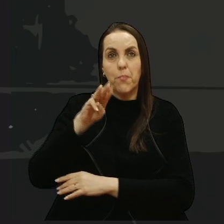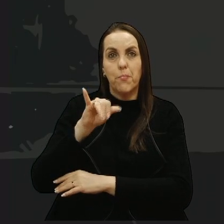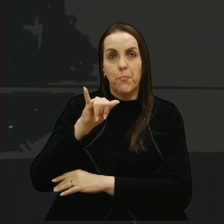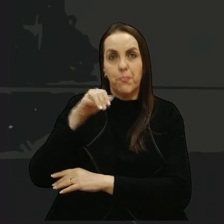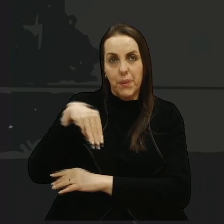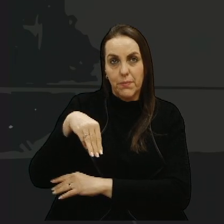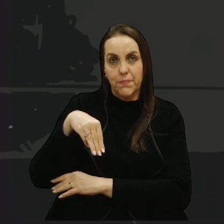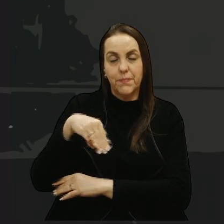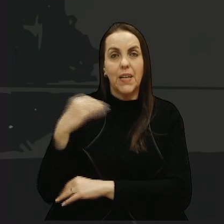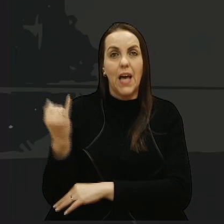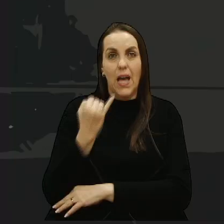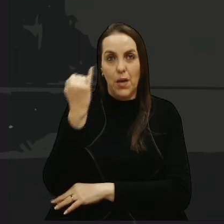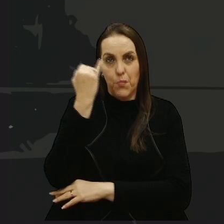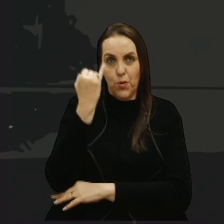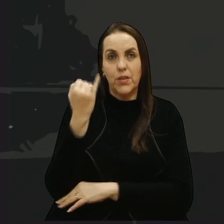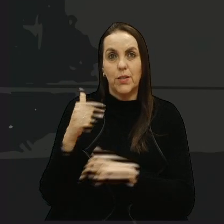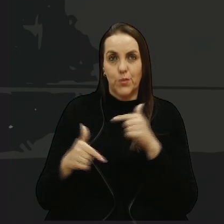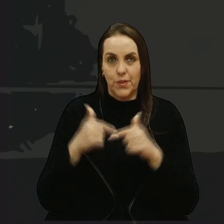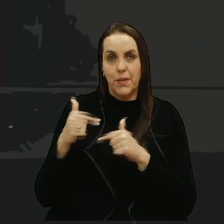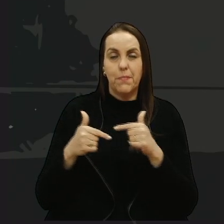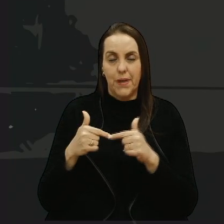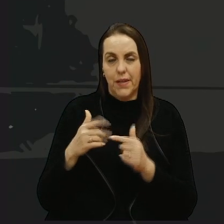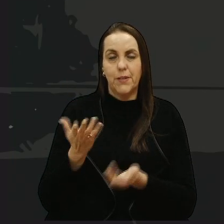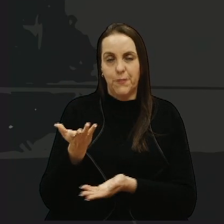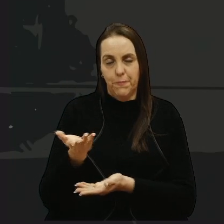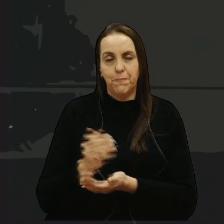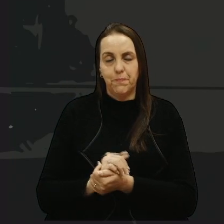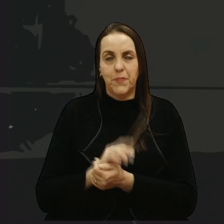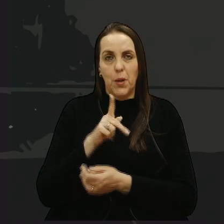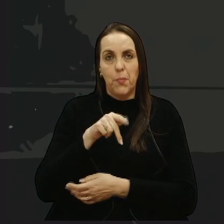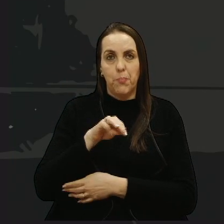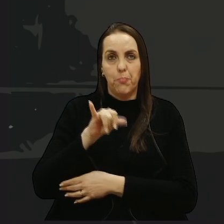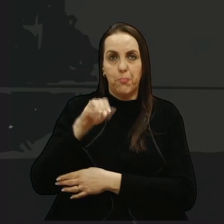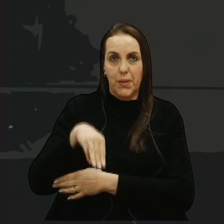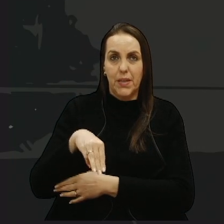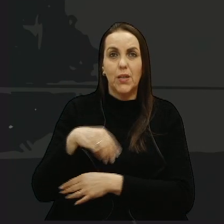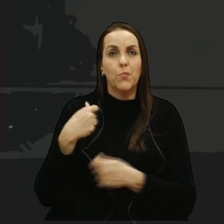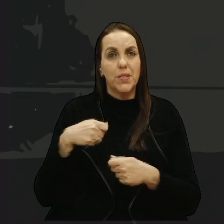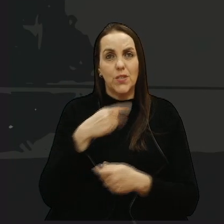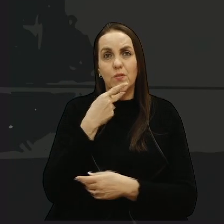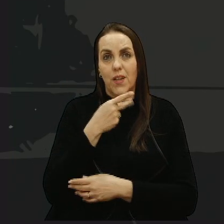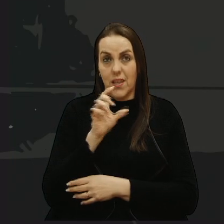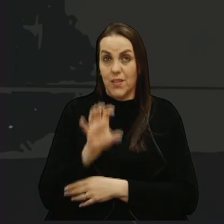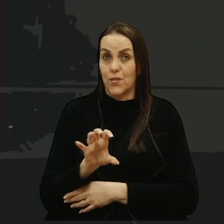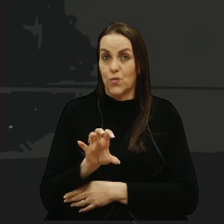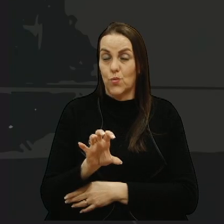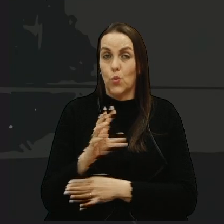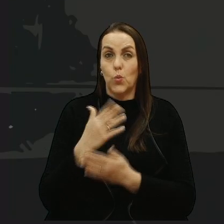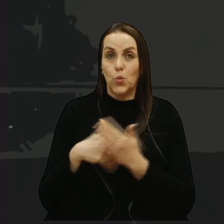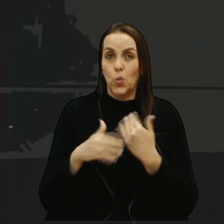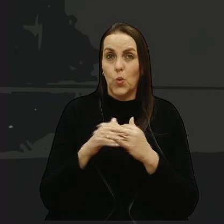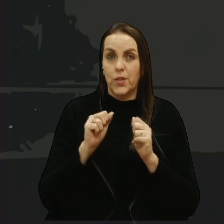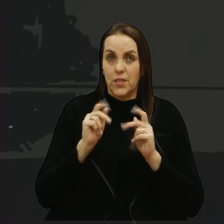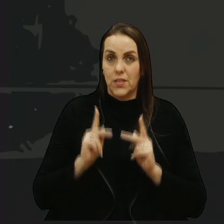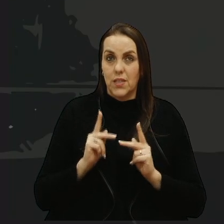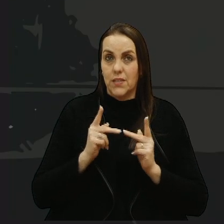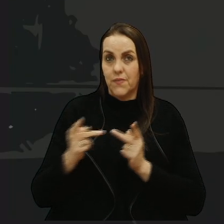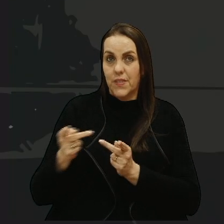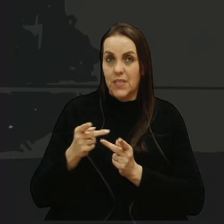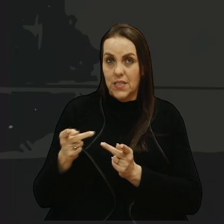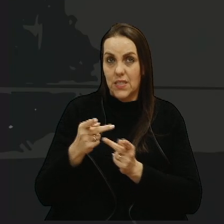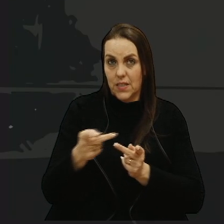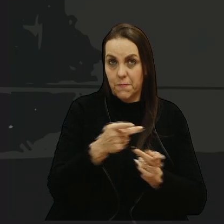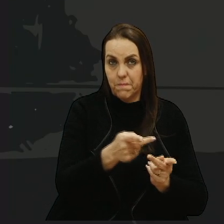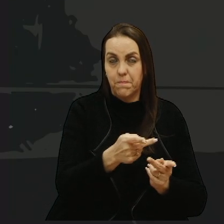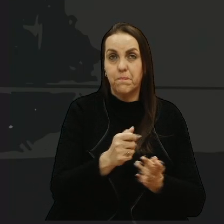e a importância do PIM. Aqui, gente, eu preciso dizer isto. Todas as visitadoras, tem um menino,